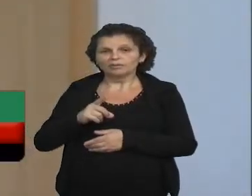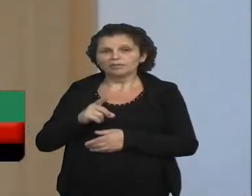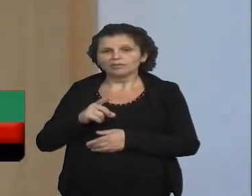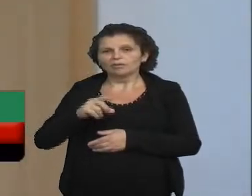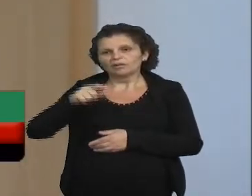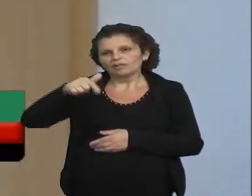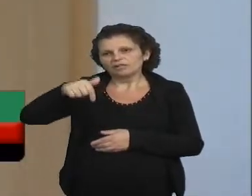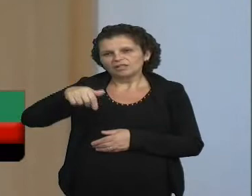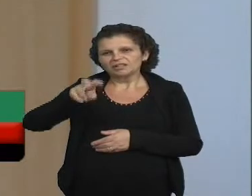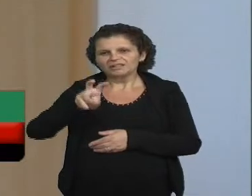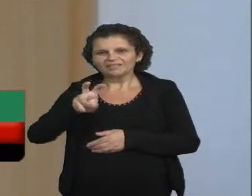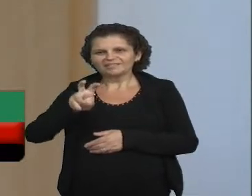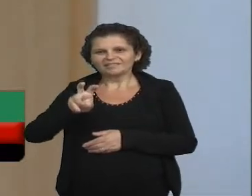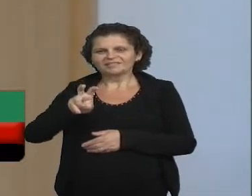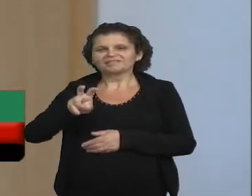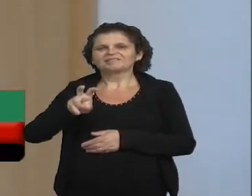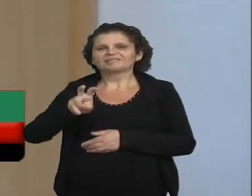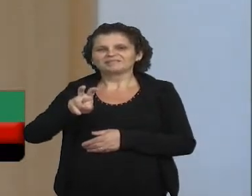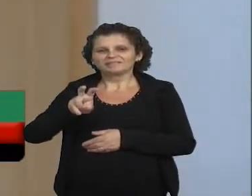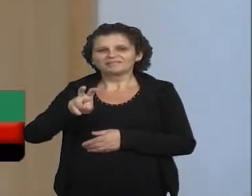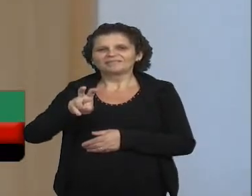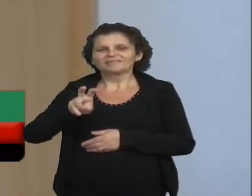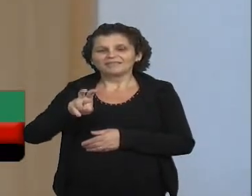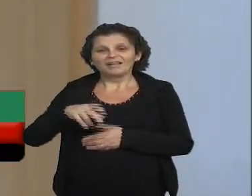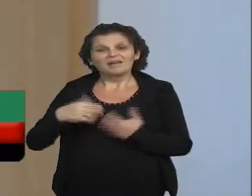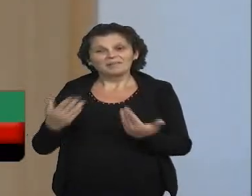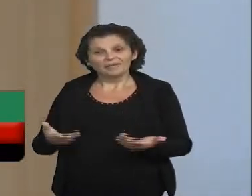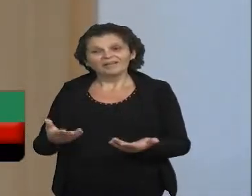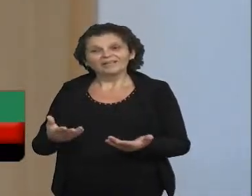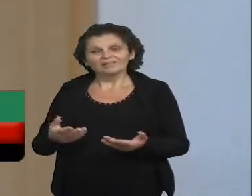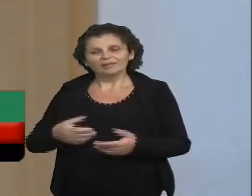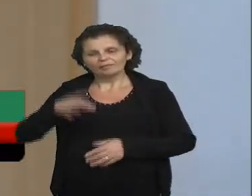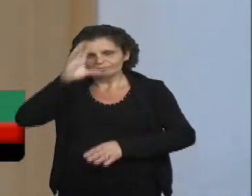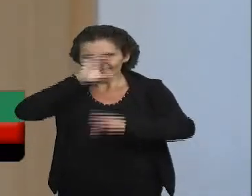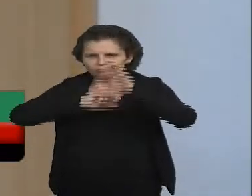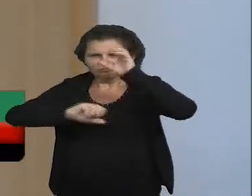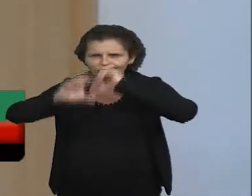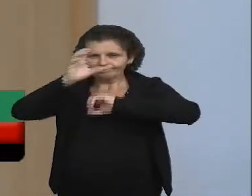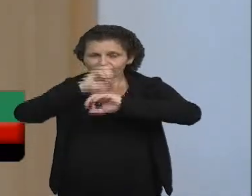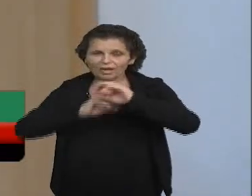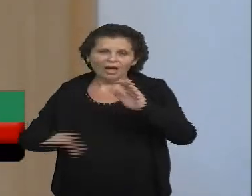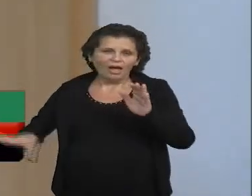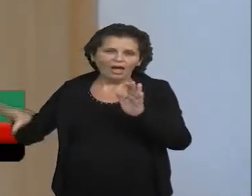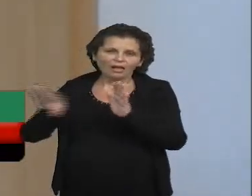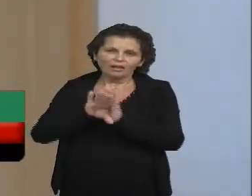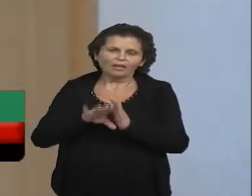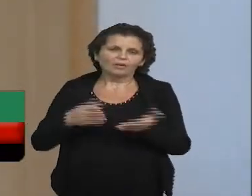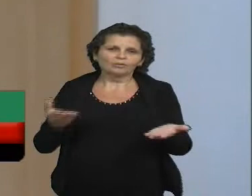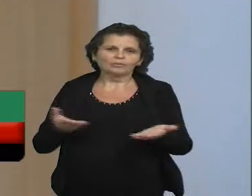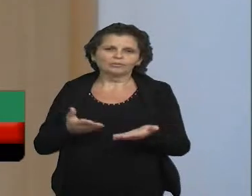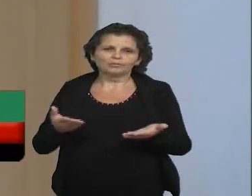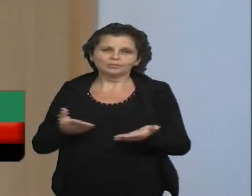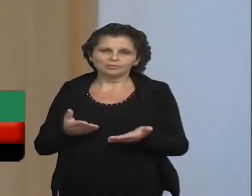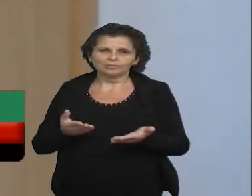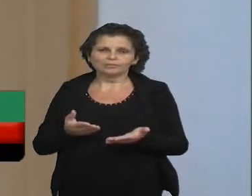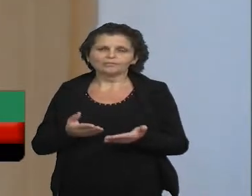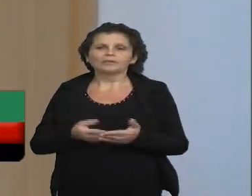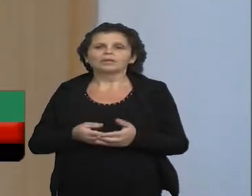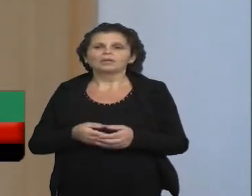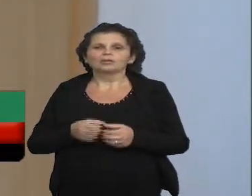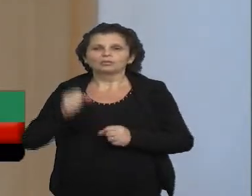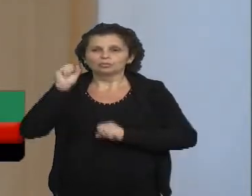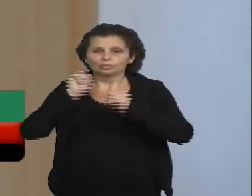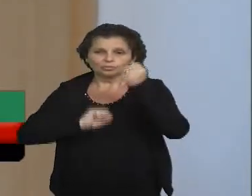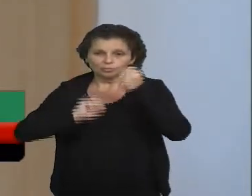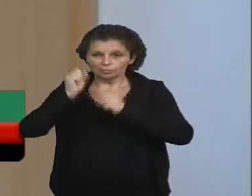uns 75 anos. Viu? Mas, enfim, foi um grande aprendizado, é até hoje, e a Associação Comercial, Industrial